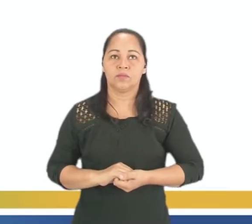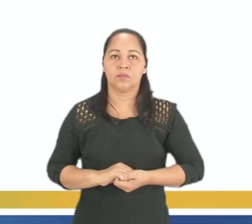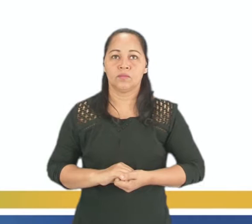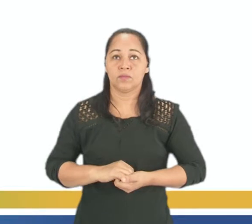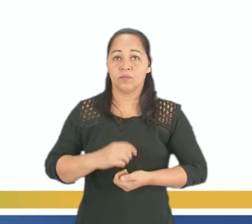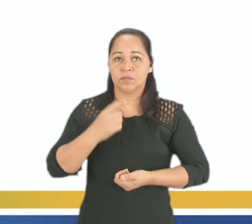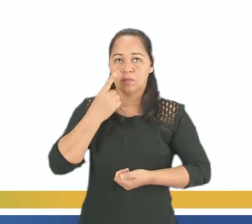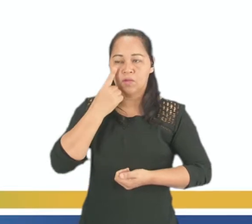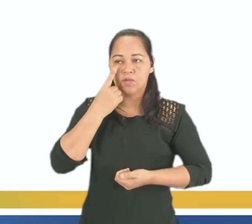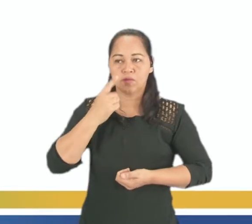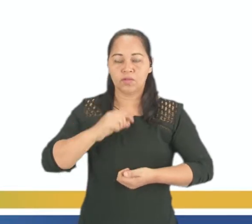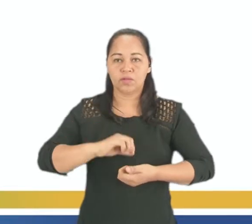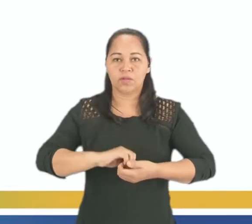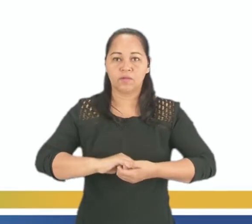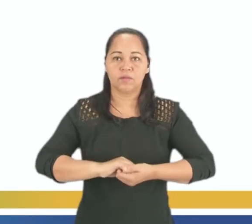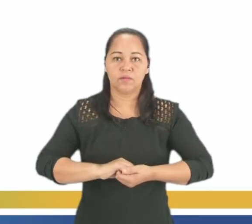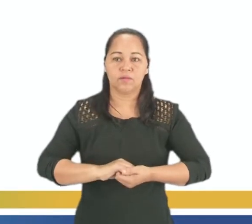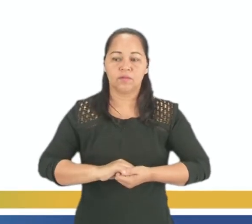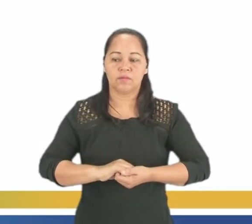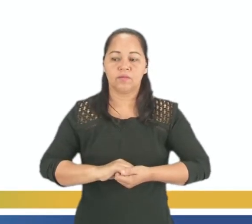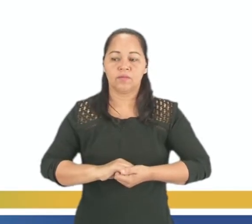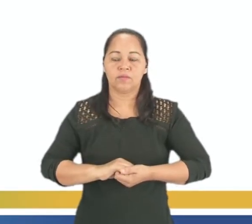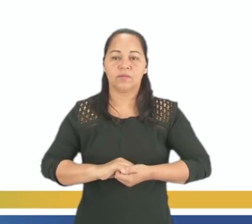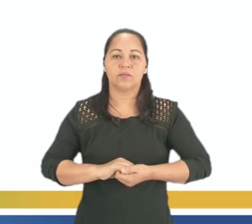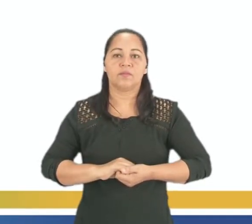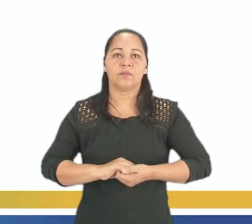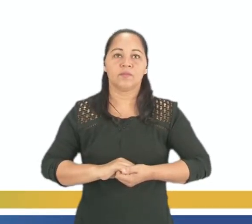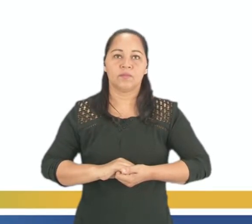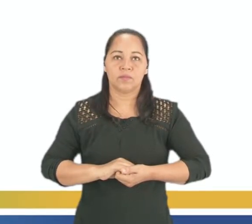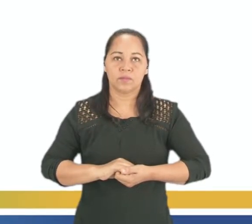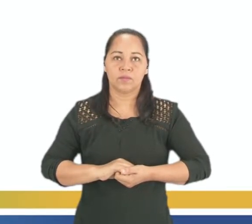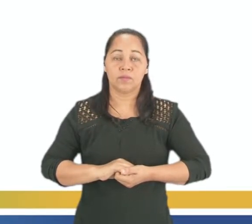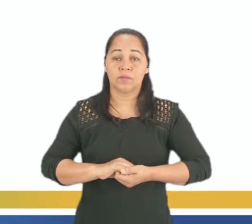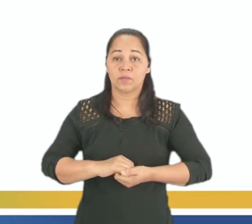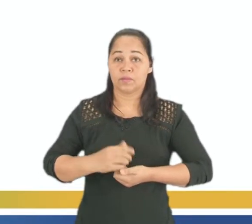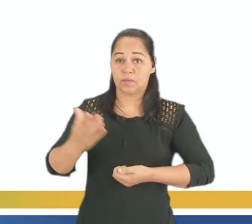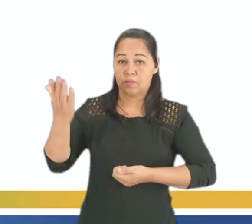Considere a situação problema número 1 da nossa aula anterior.